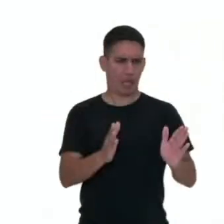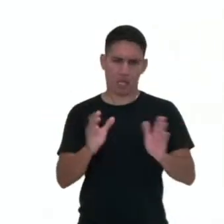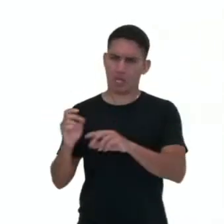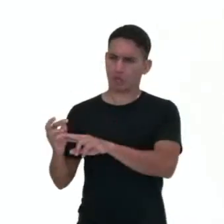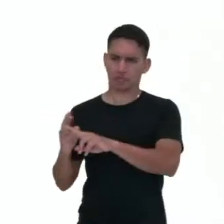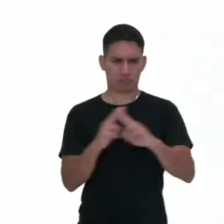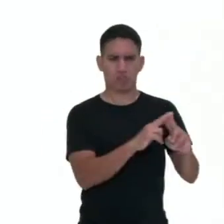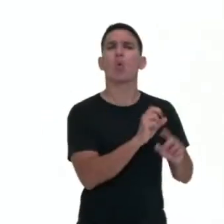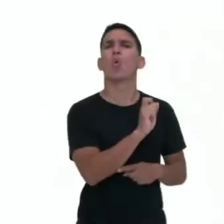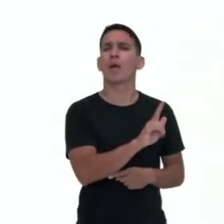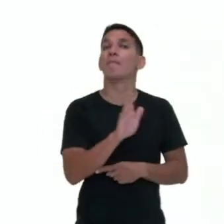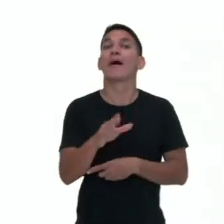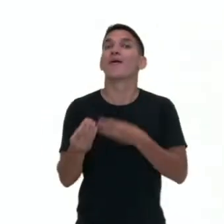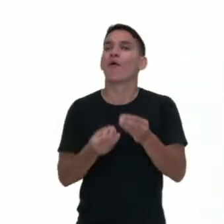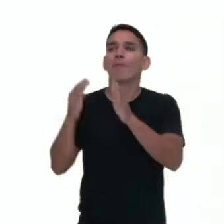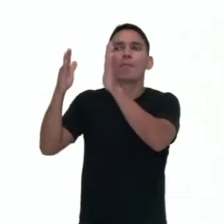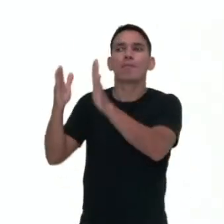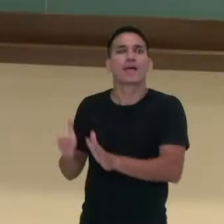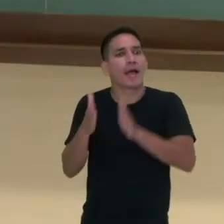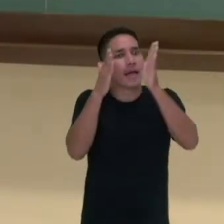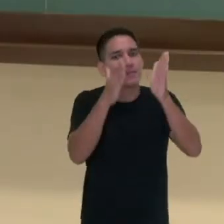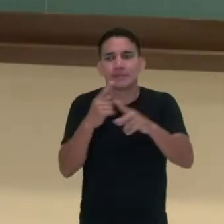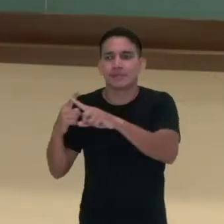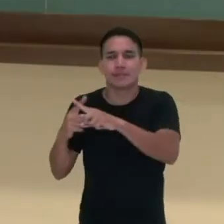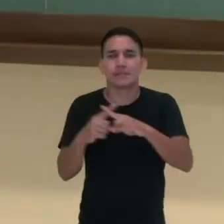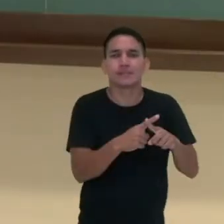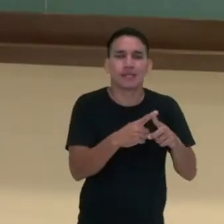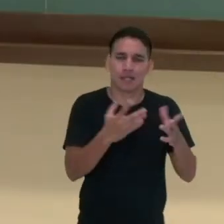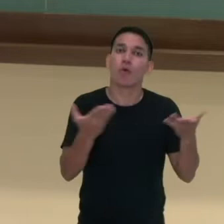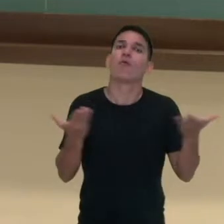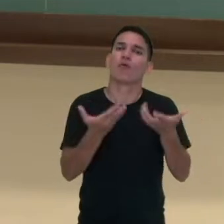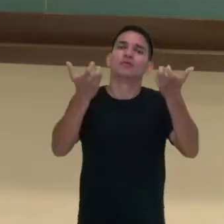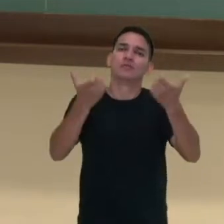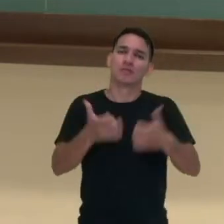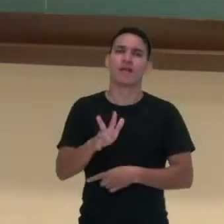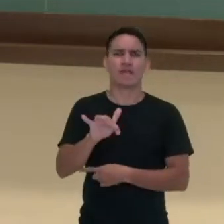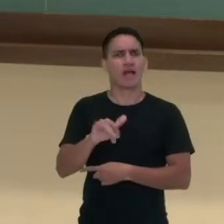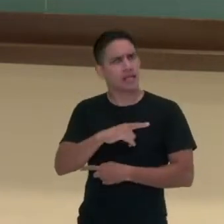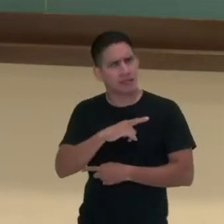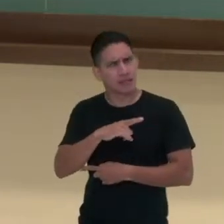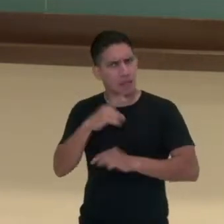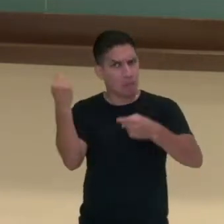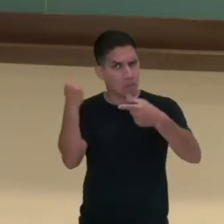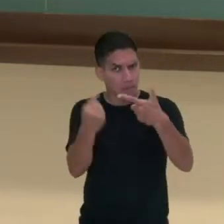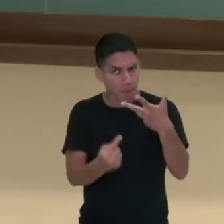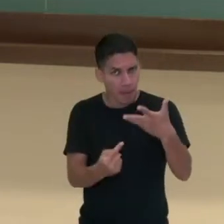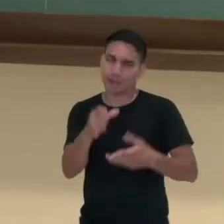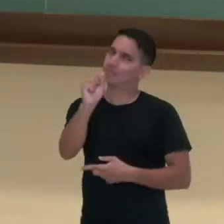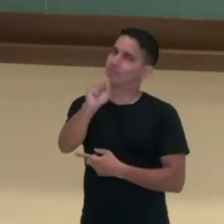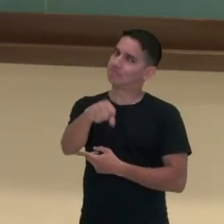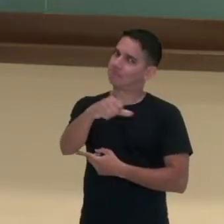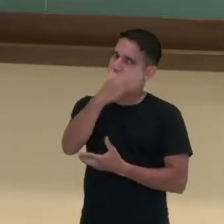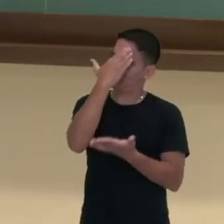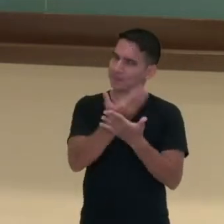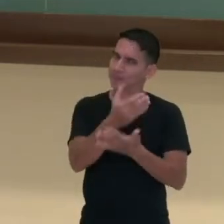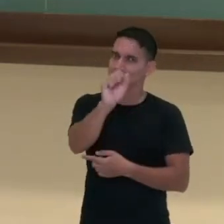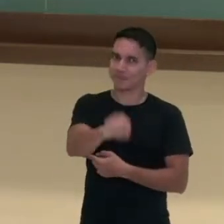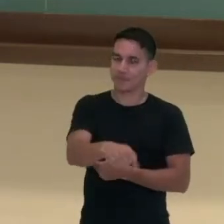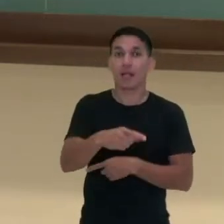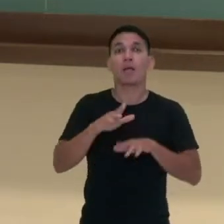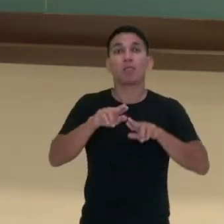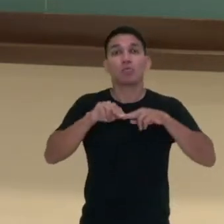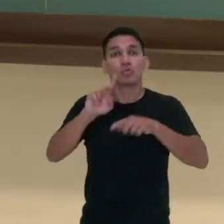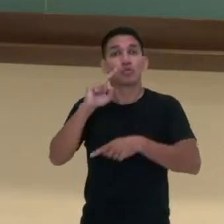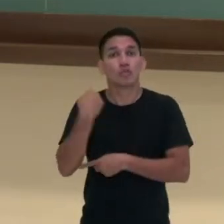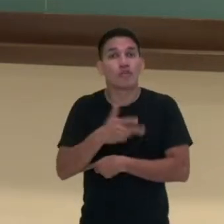duas matrizes? Então nós vamos falar sobre isso hoje, pessoal. Será que existe algum critério? Com certeza, né? Então vamos